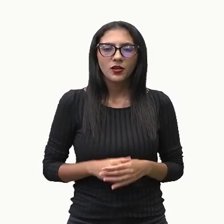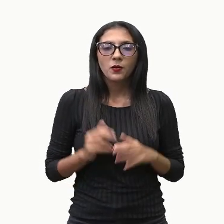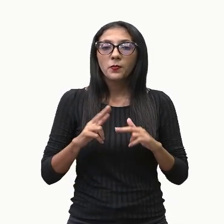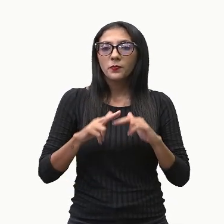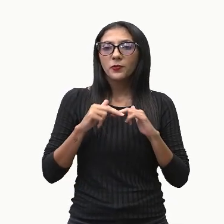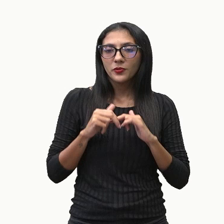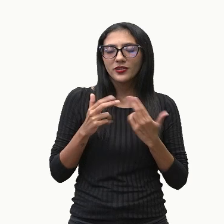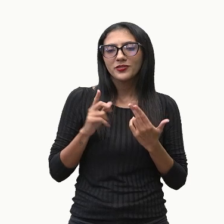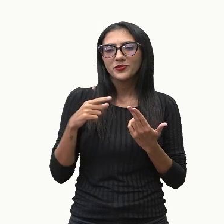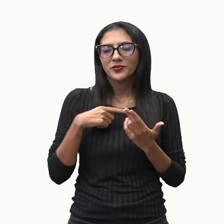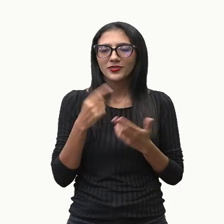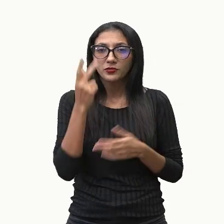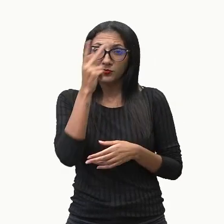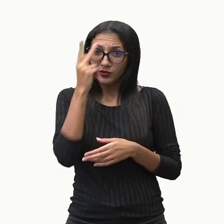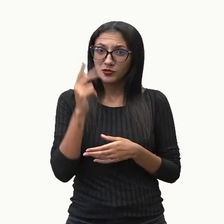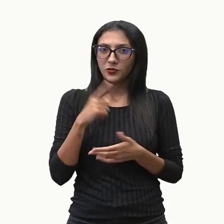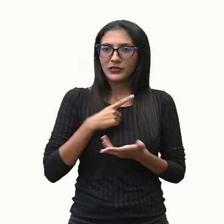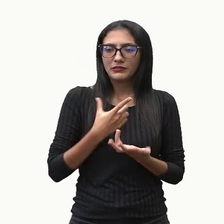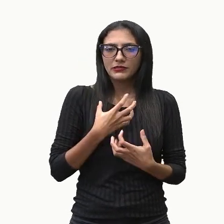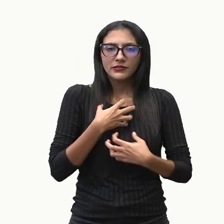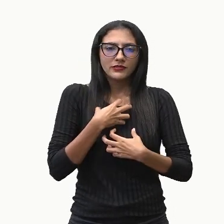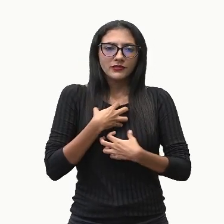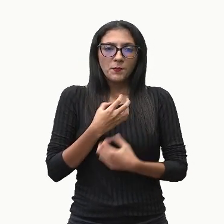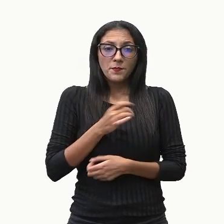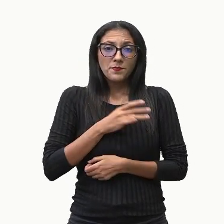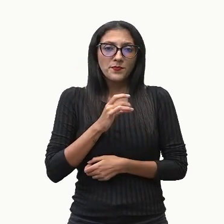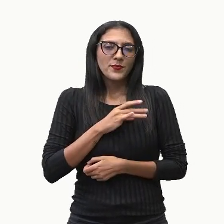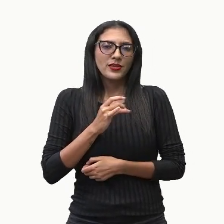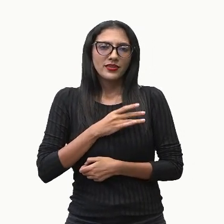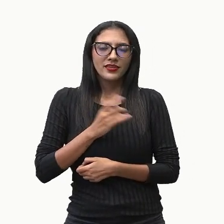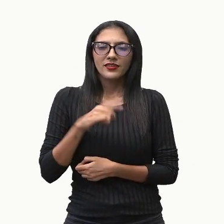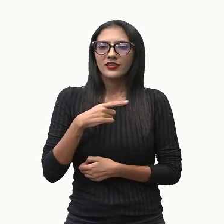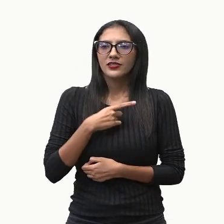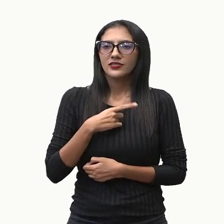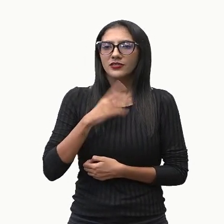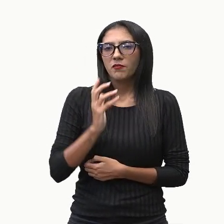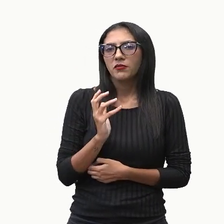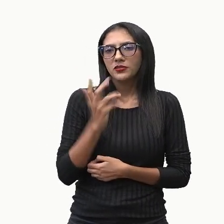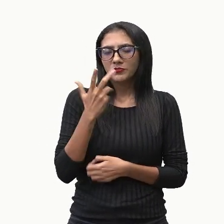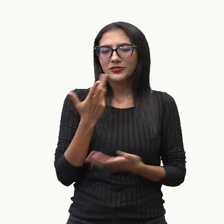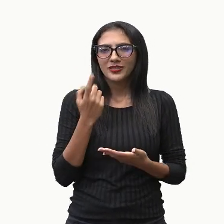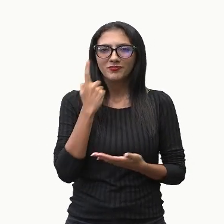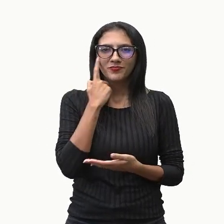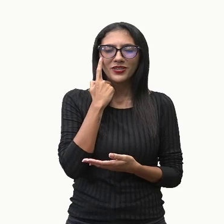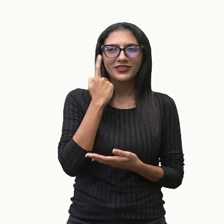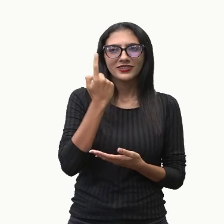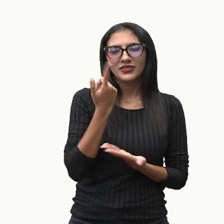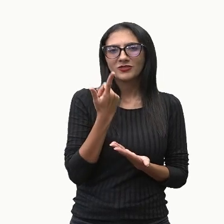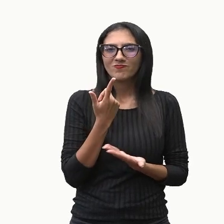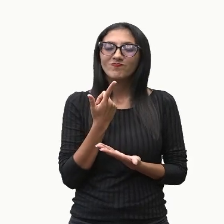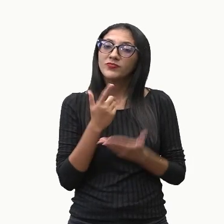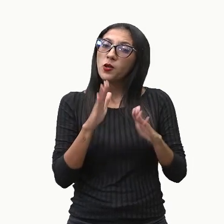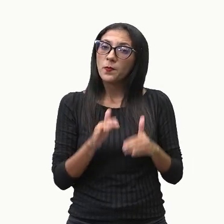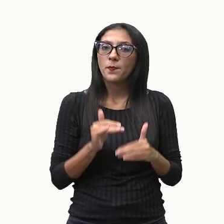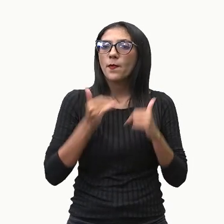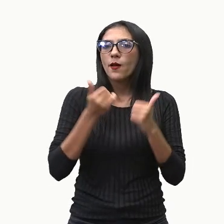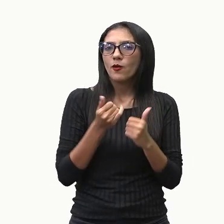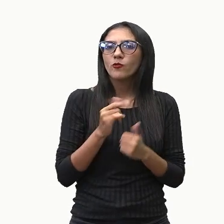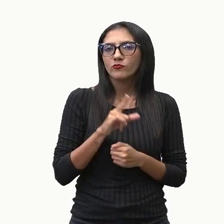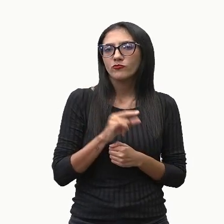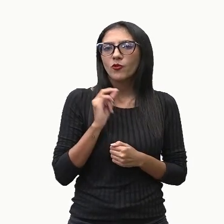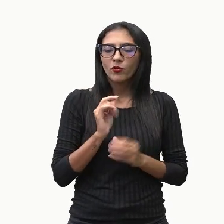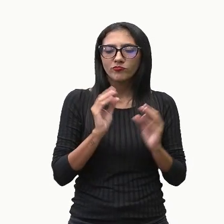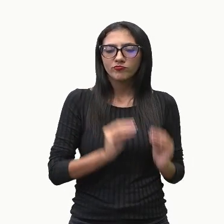pessoas amedrontadas com esse evento talvez tenham optado por ir